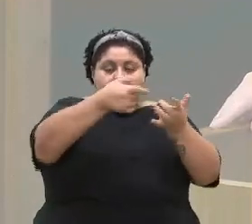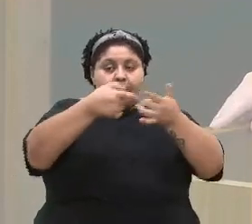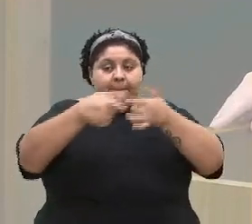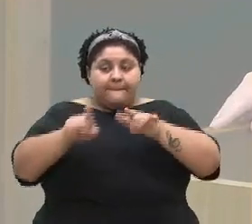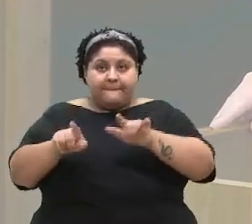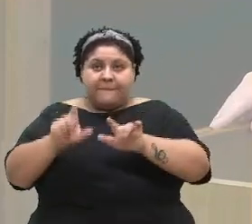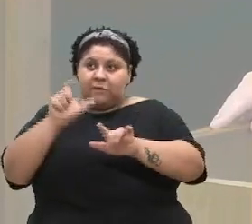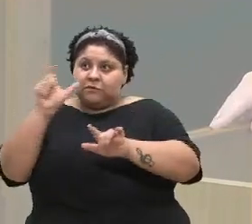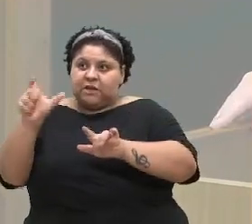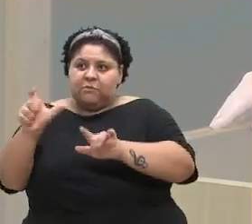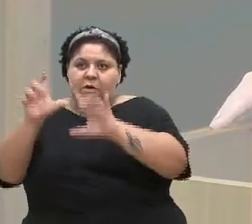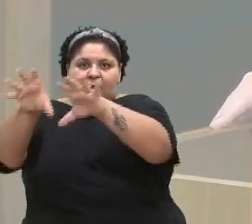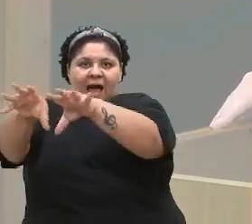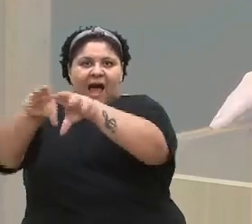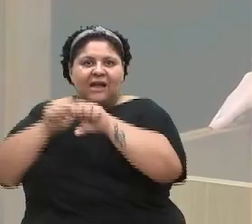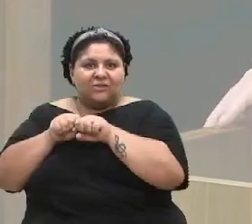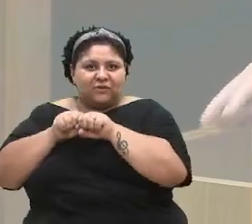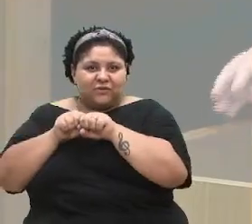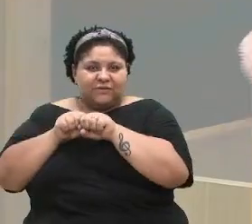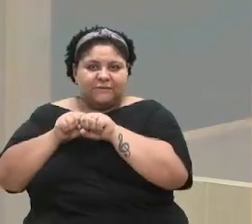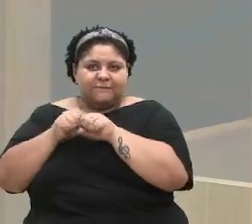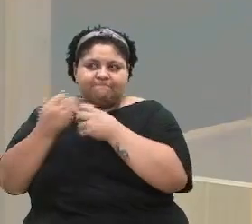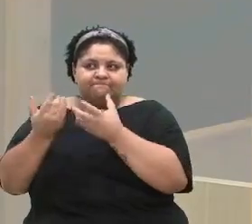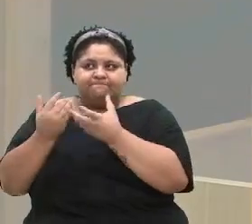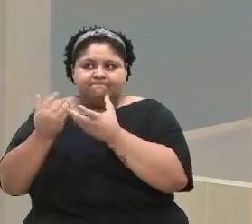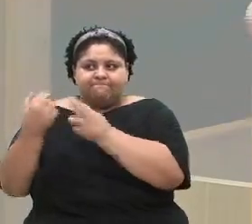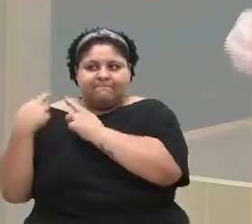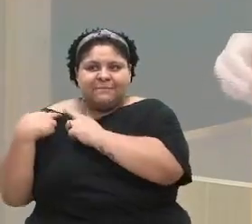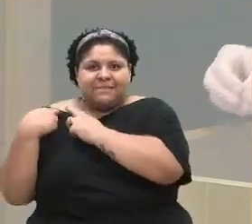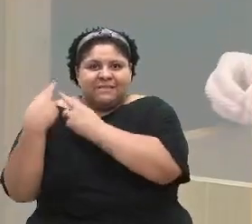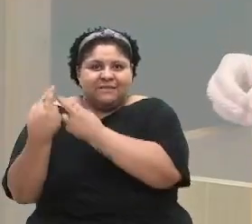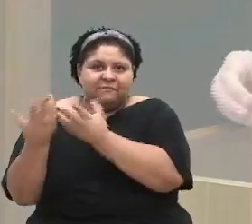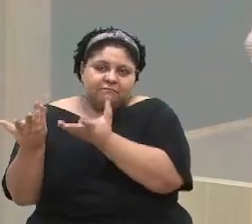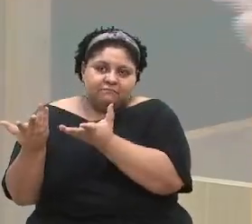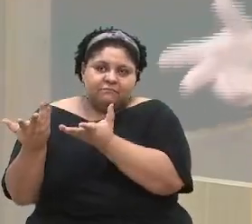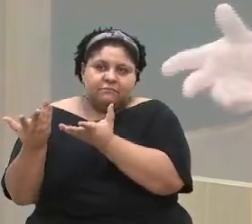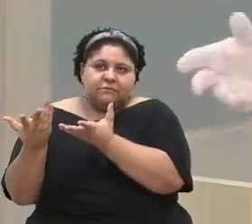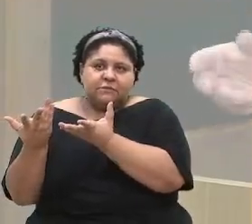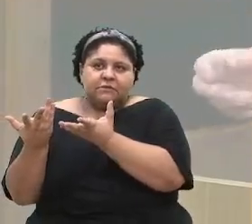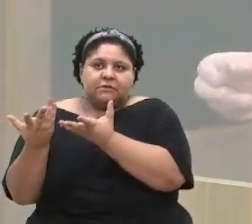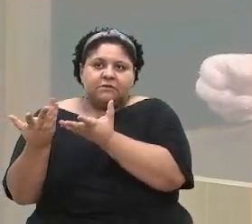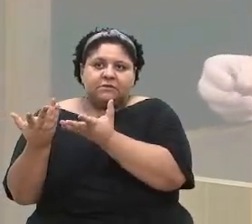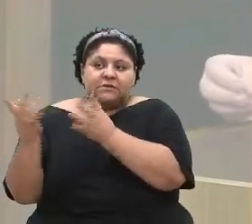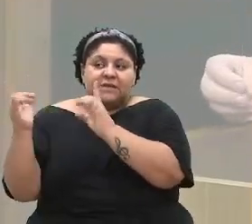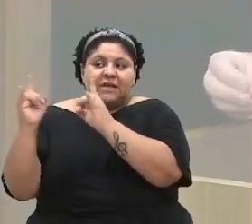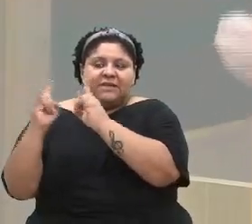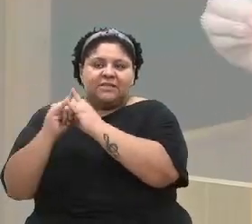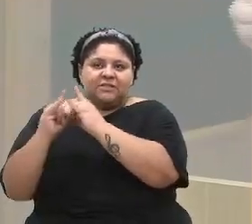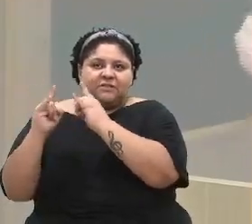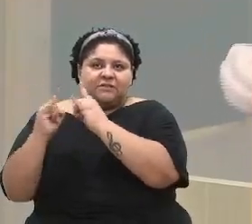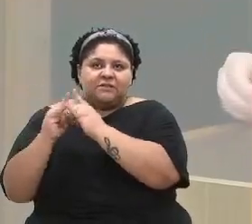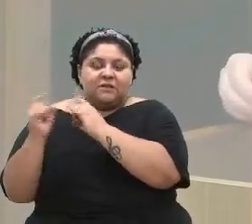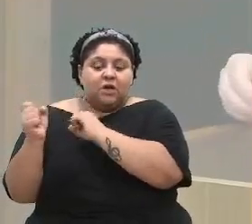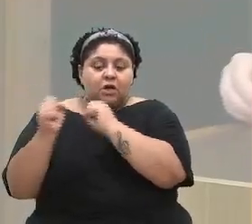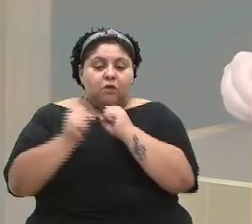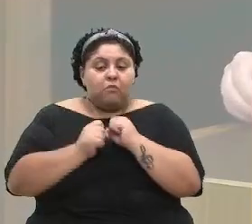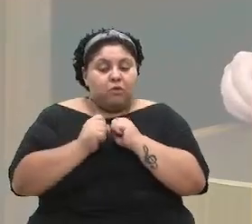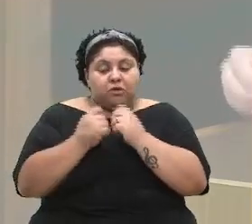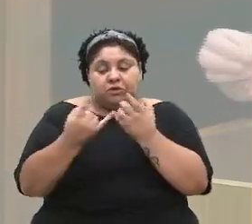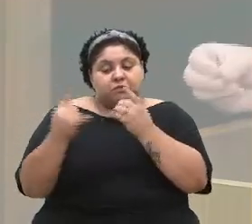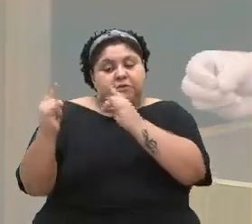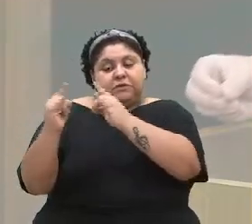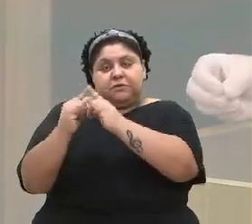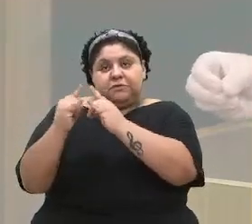de adoção, ele seria a responsabilização, vamos dizer assim, da entidade E pode ser uma